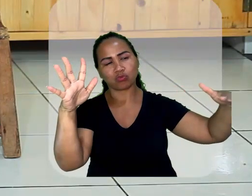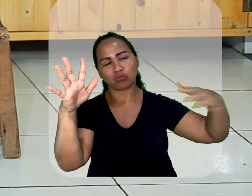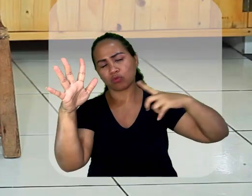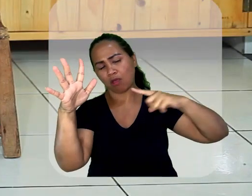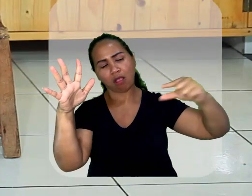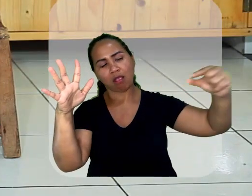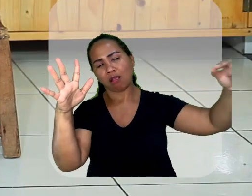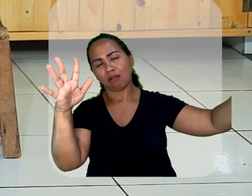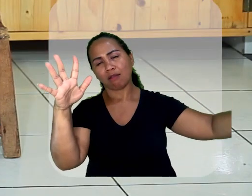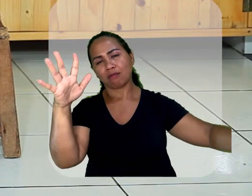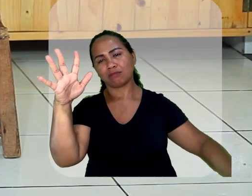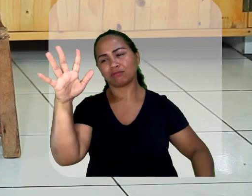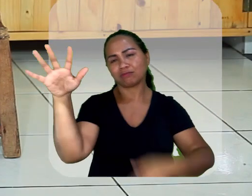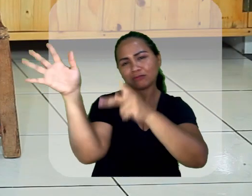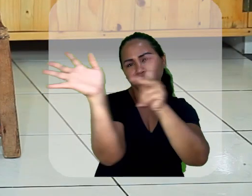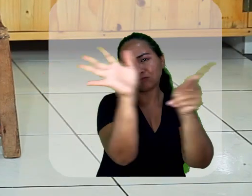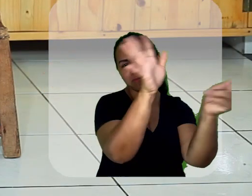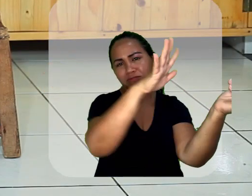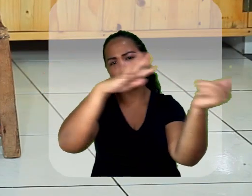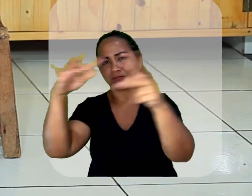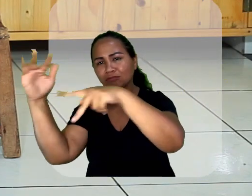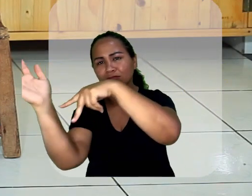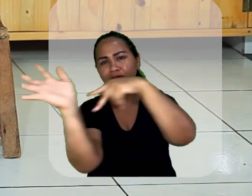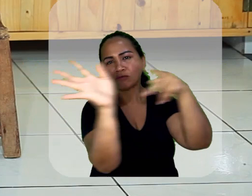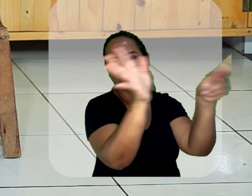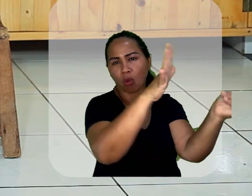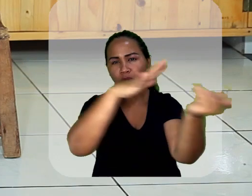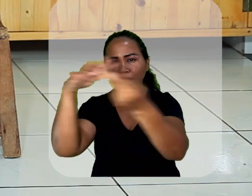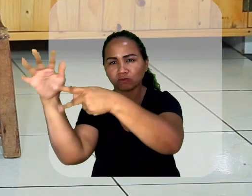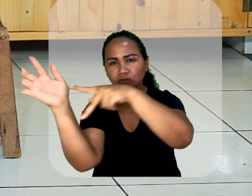dança com ele, apenas.